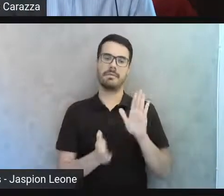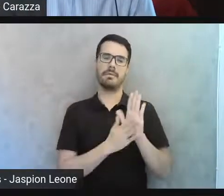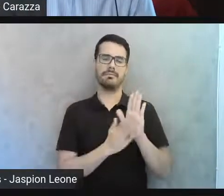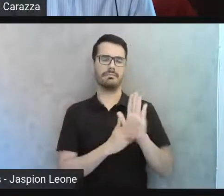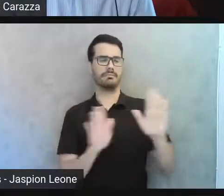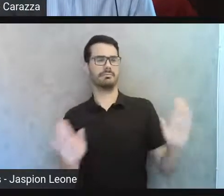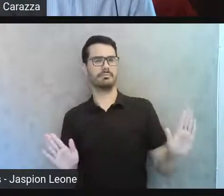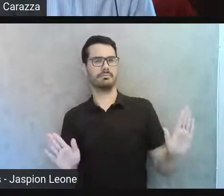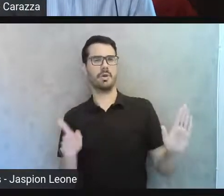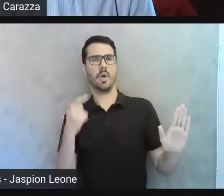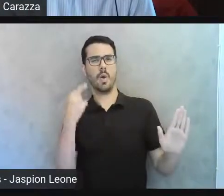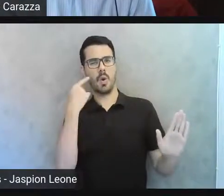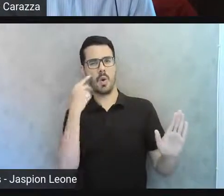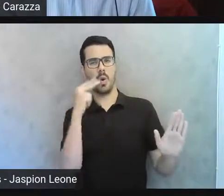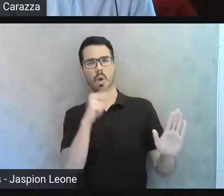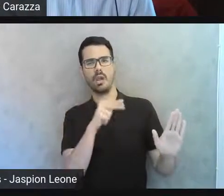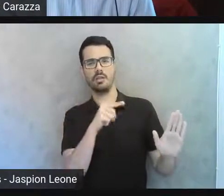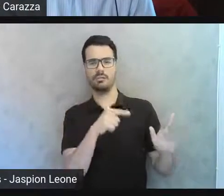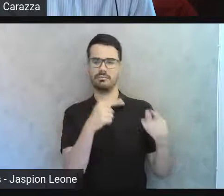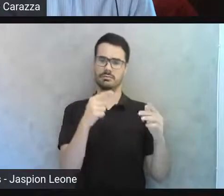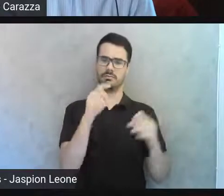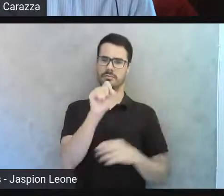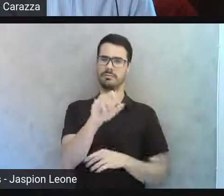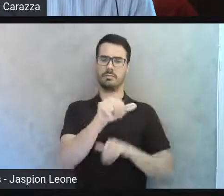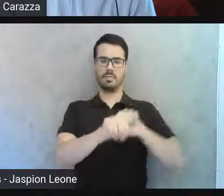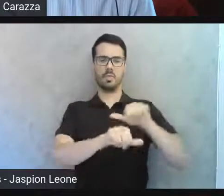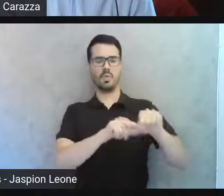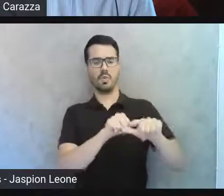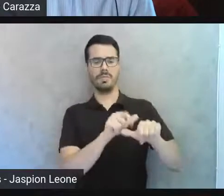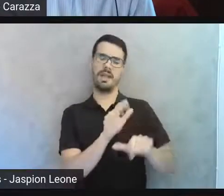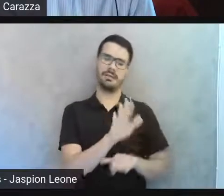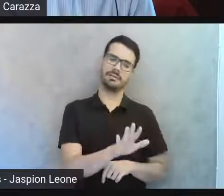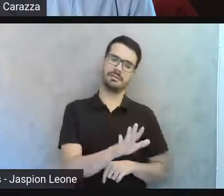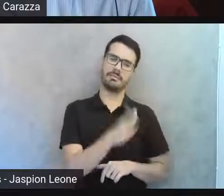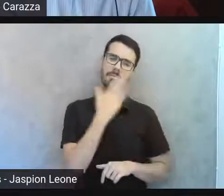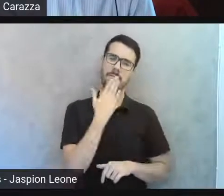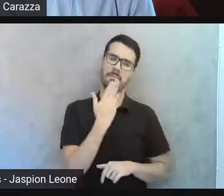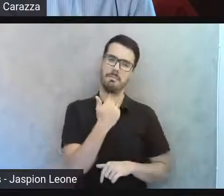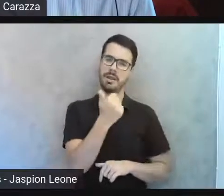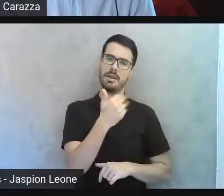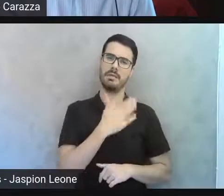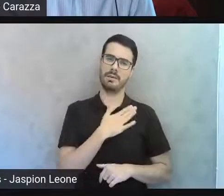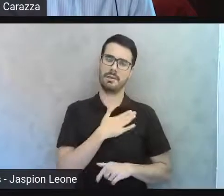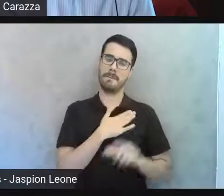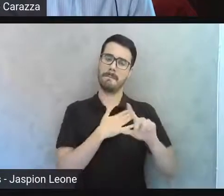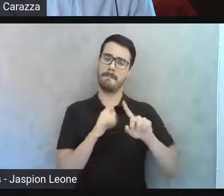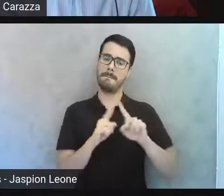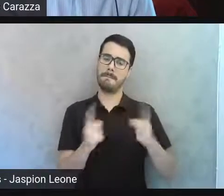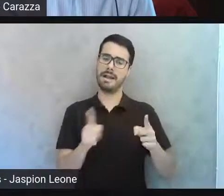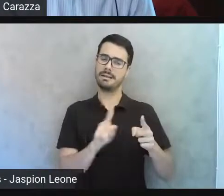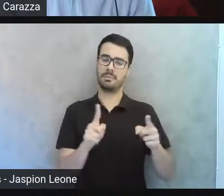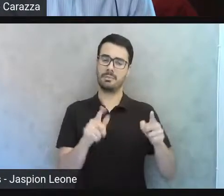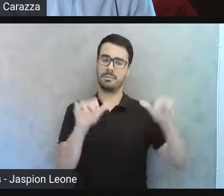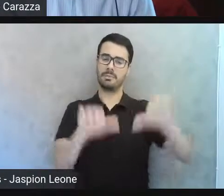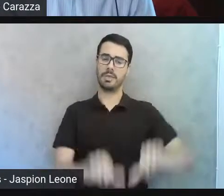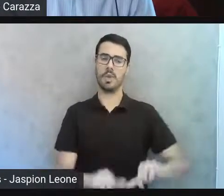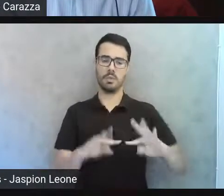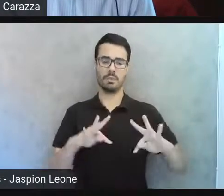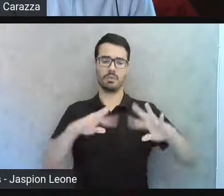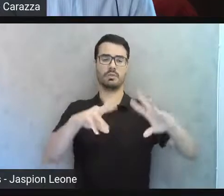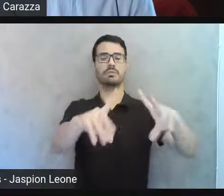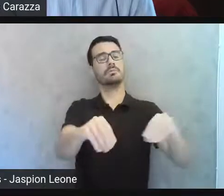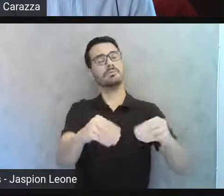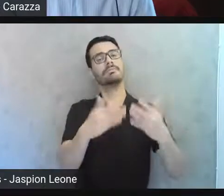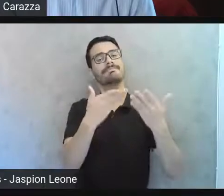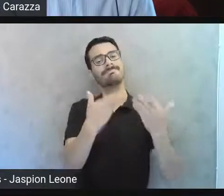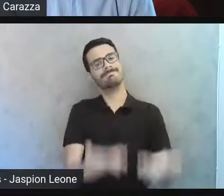olha, isso vai ficar ruim demais, mas se vocês mudarem assim, melhora para mim sem piorar para vocês, vamos? Quer dizer, essa é a função,